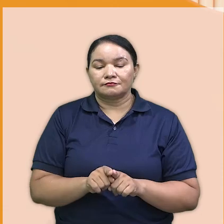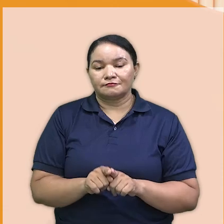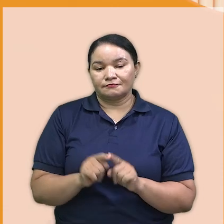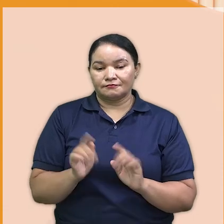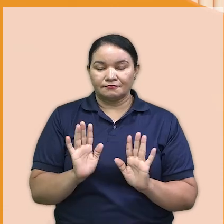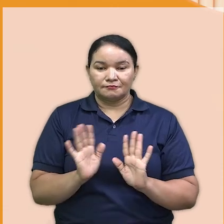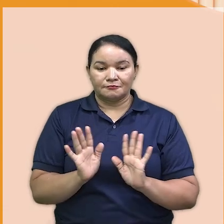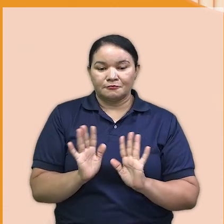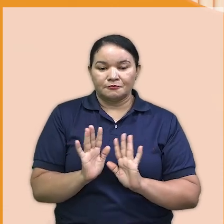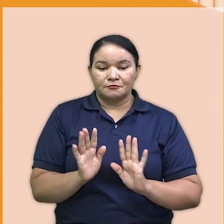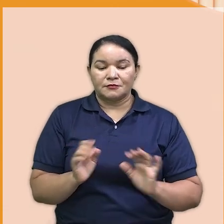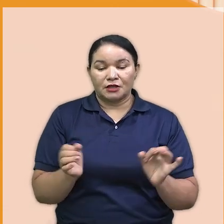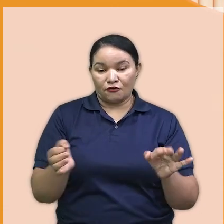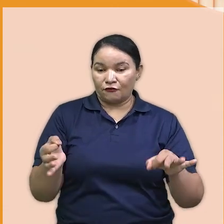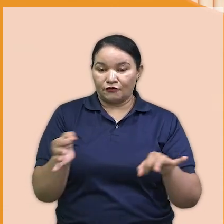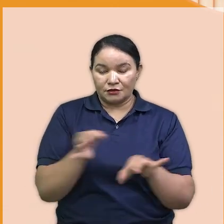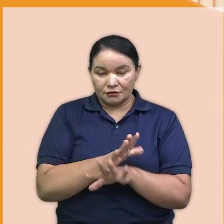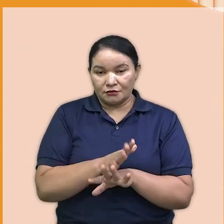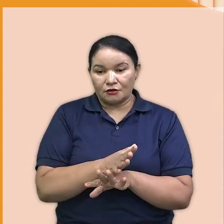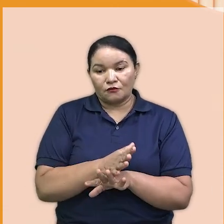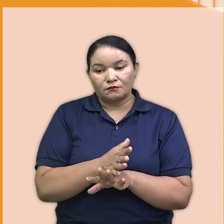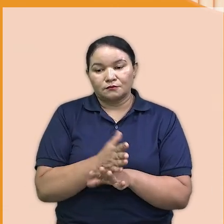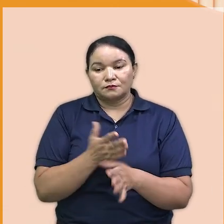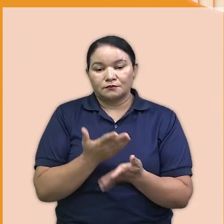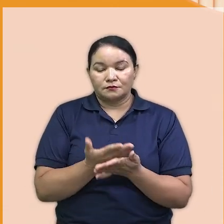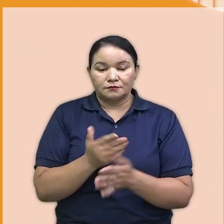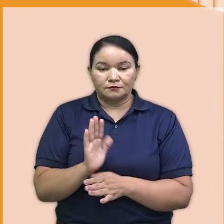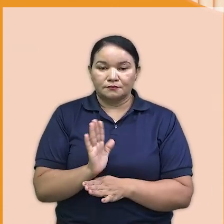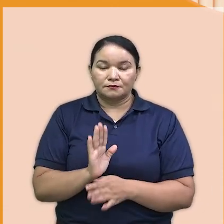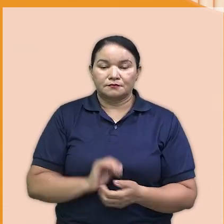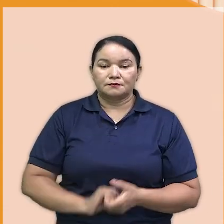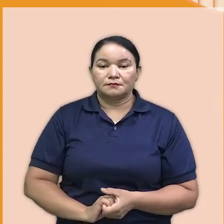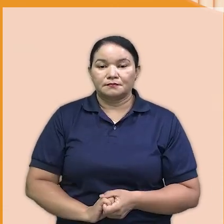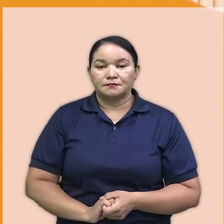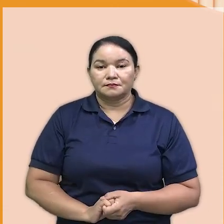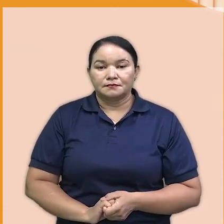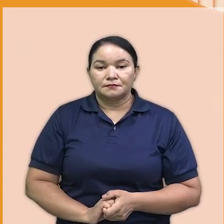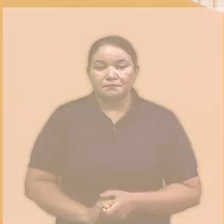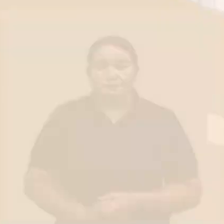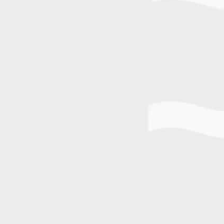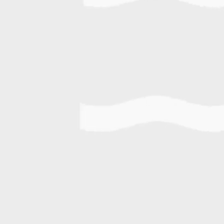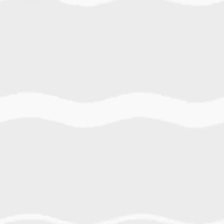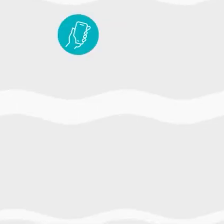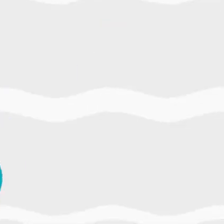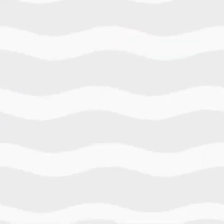Então, beleza. Essa aqui era então a nossa aula de hoje e até a próxima.